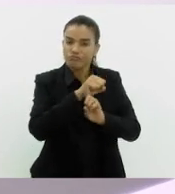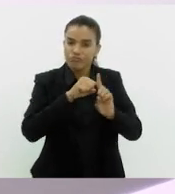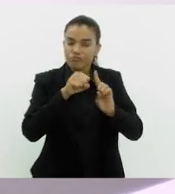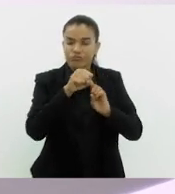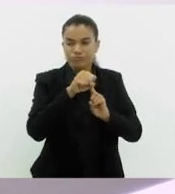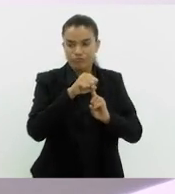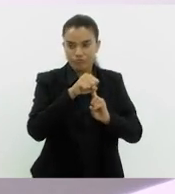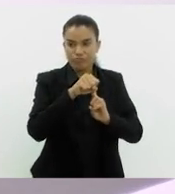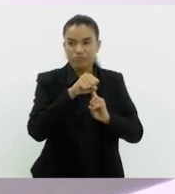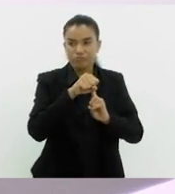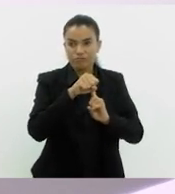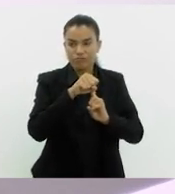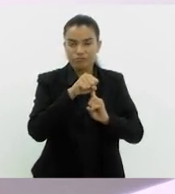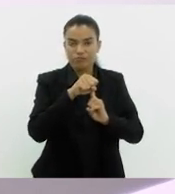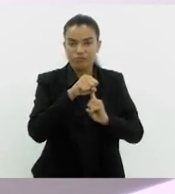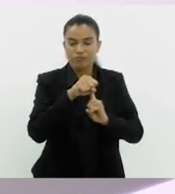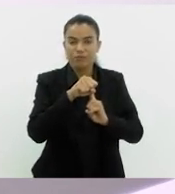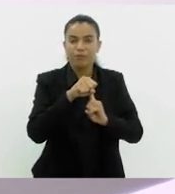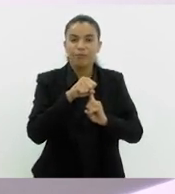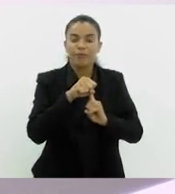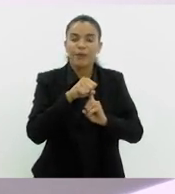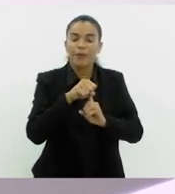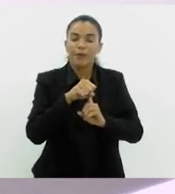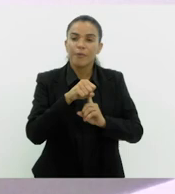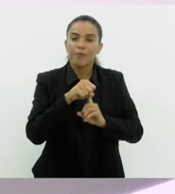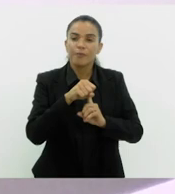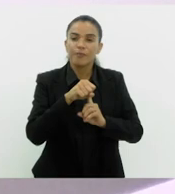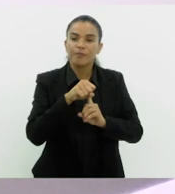sido feitos para a gente poder